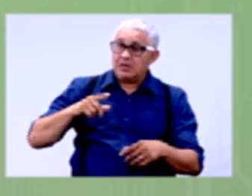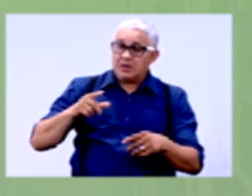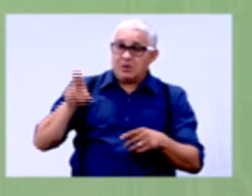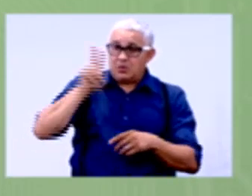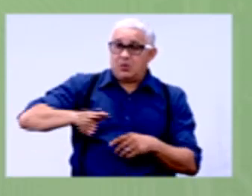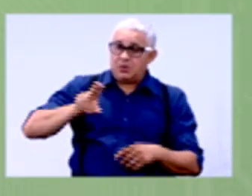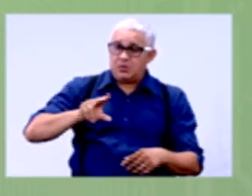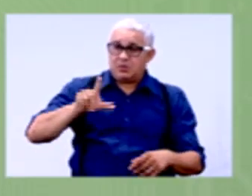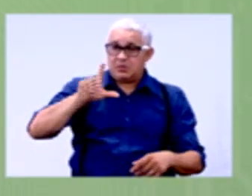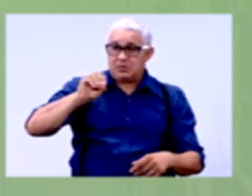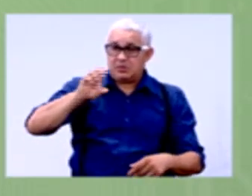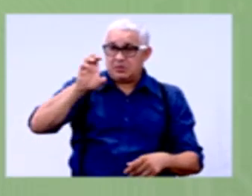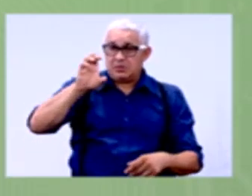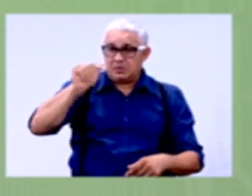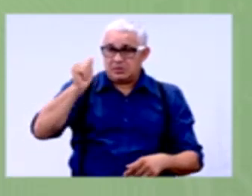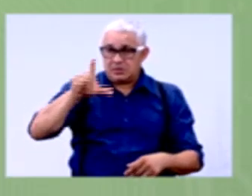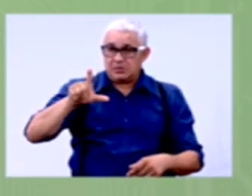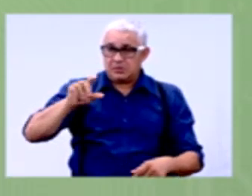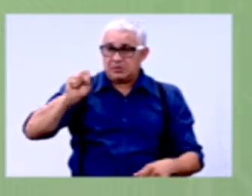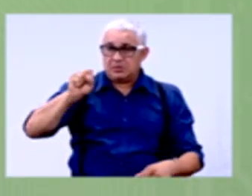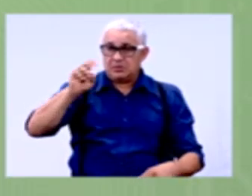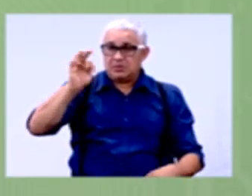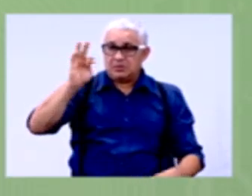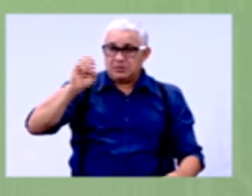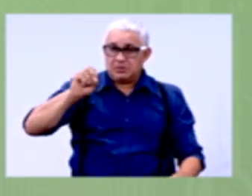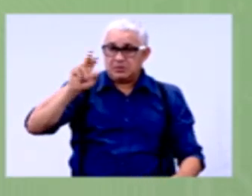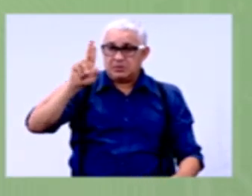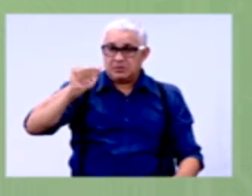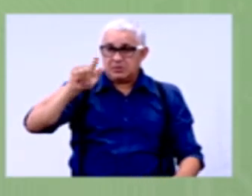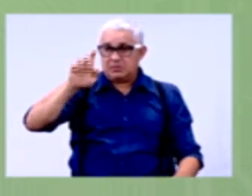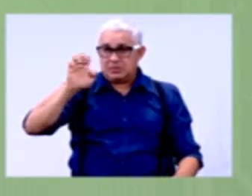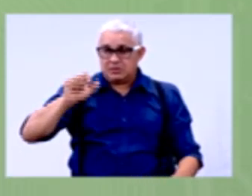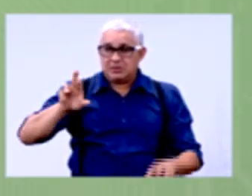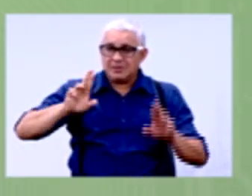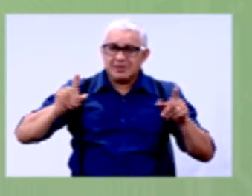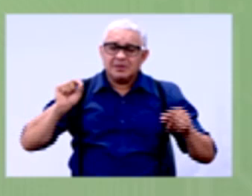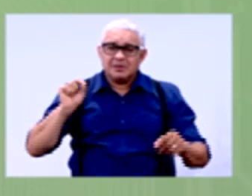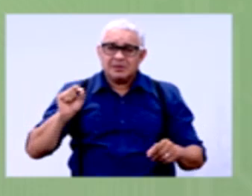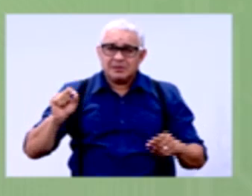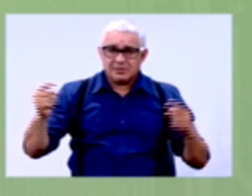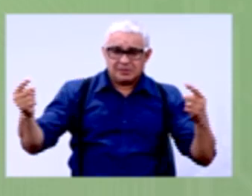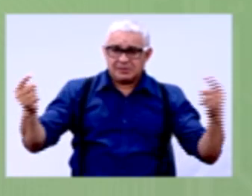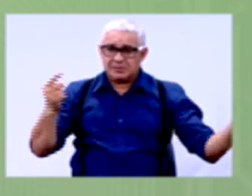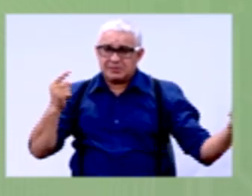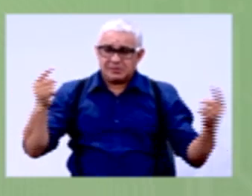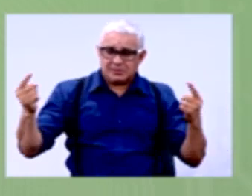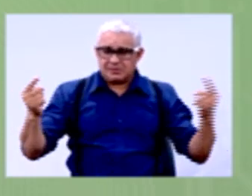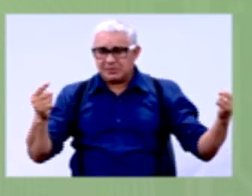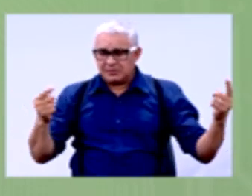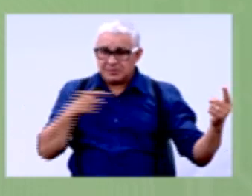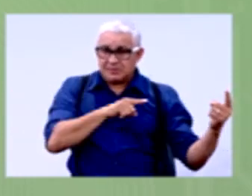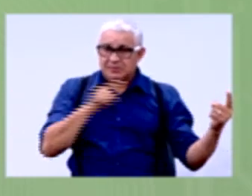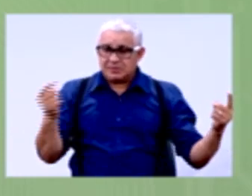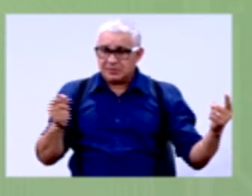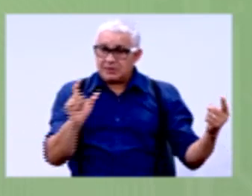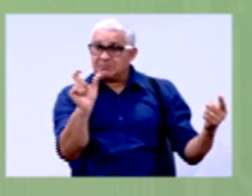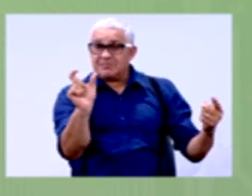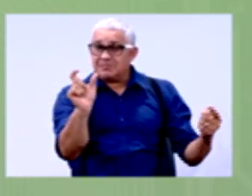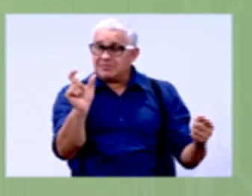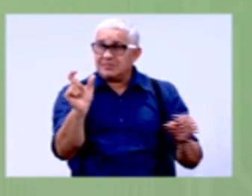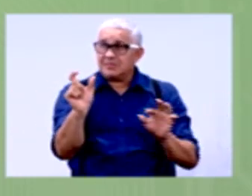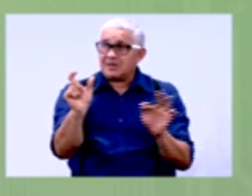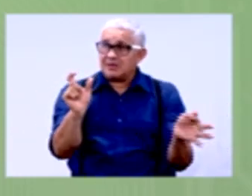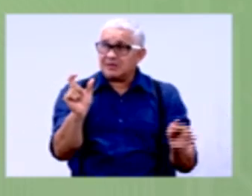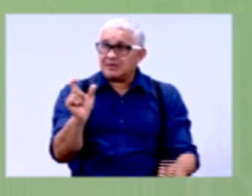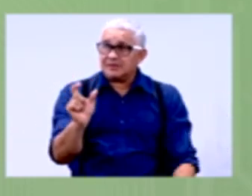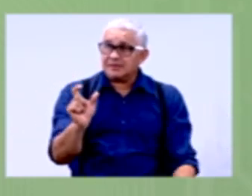utilizar. É bem simples, né? Qual que é a diferença entre um e outro lá que a gente viu, né? Só muda essa palavrinha aqui. Aqui